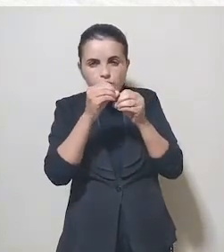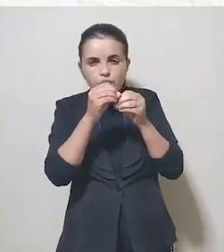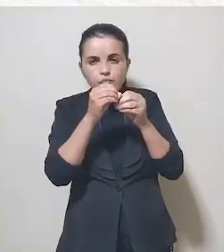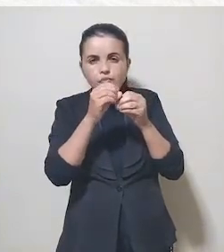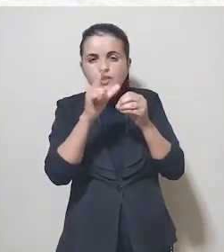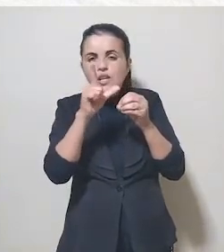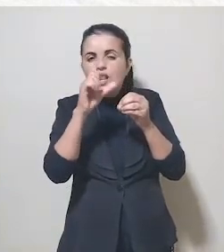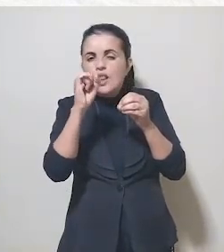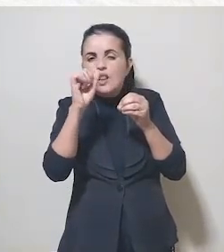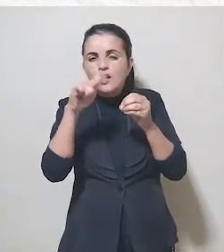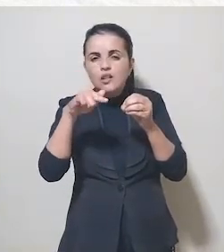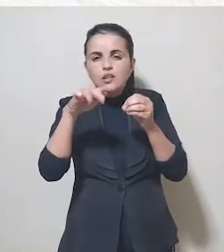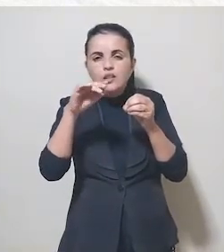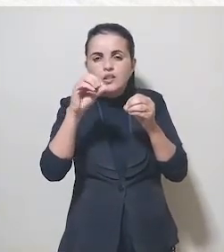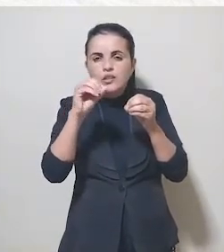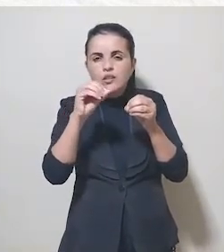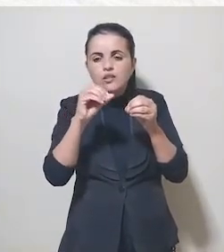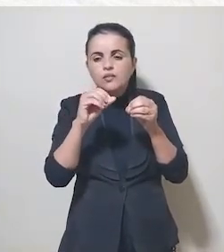seminal. Então,